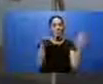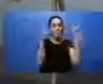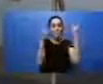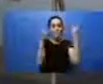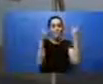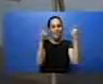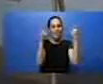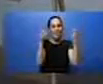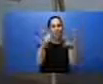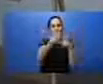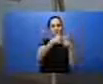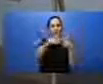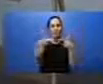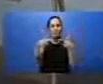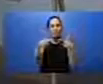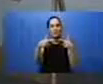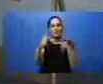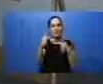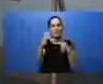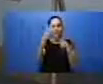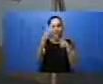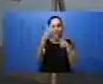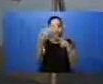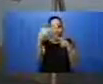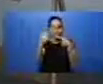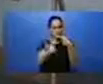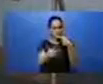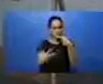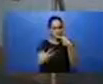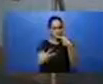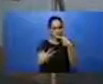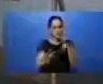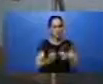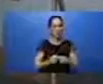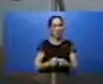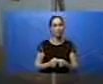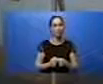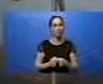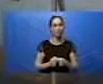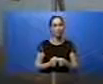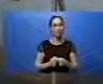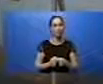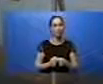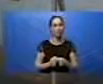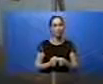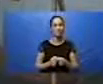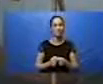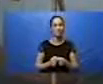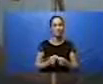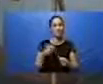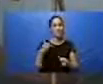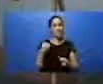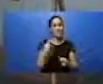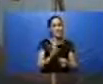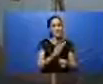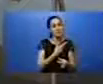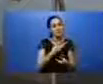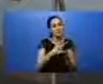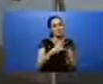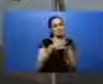de frações. Bom, divisão de frações, certo? Só que nós vamos